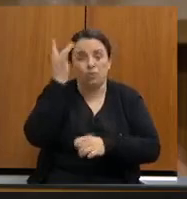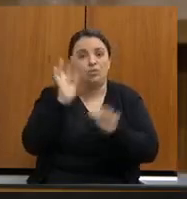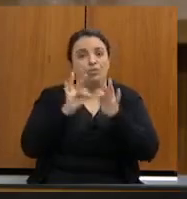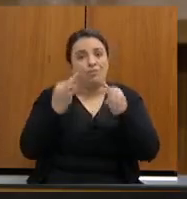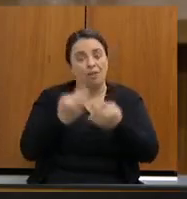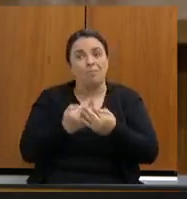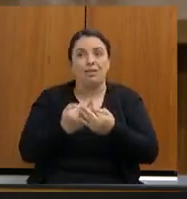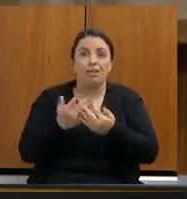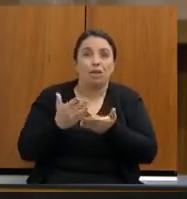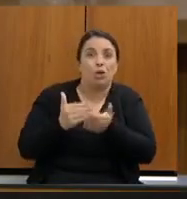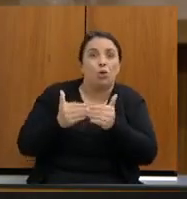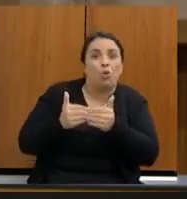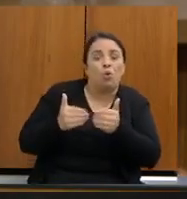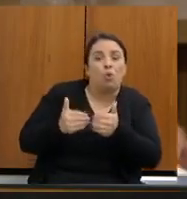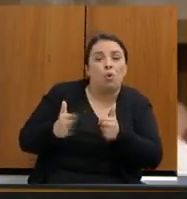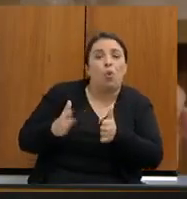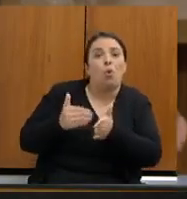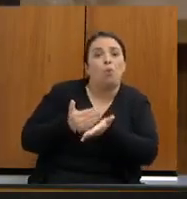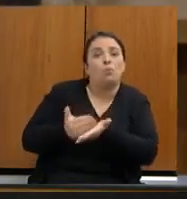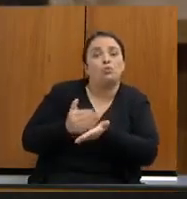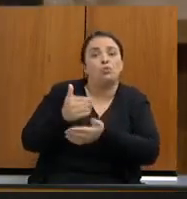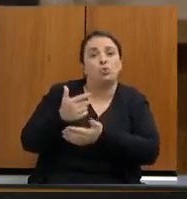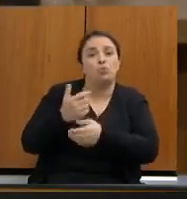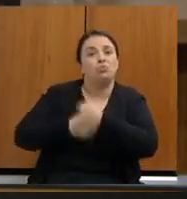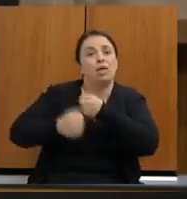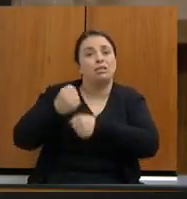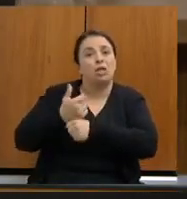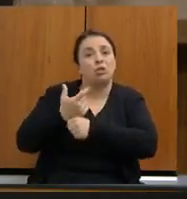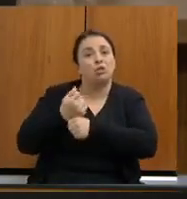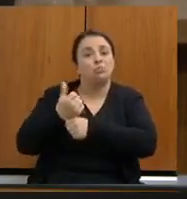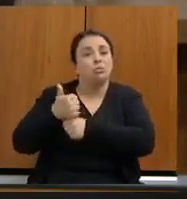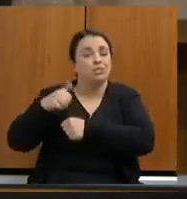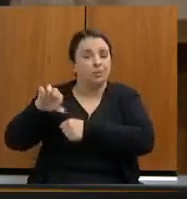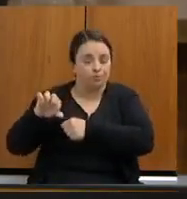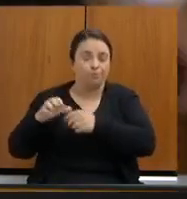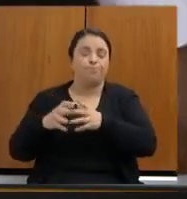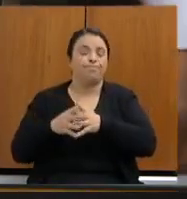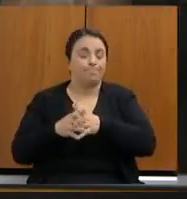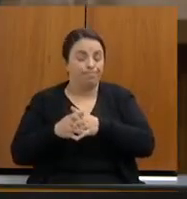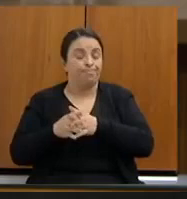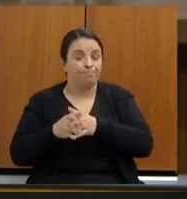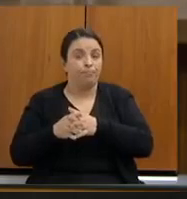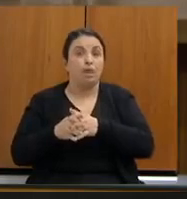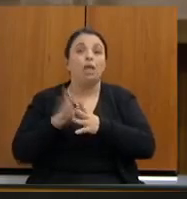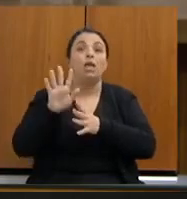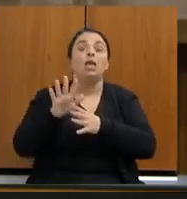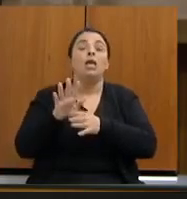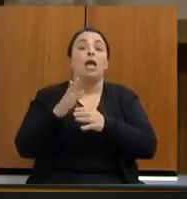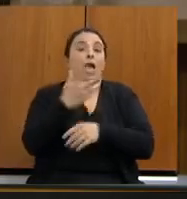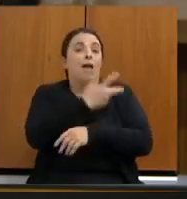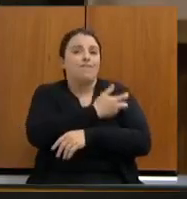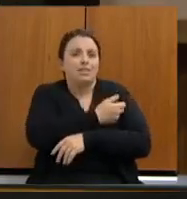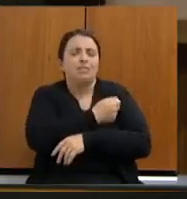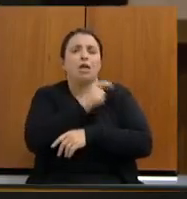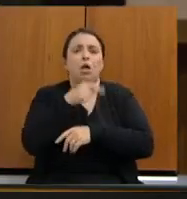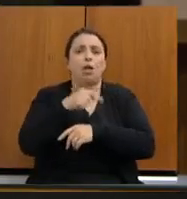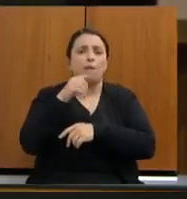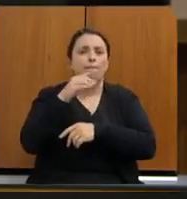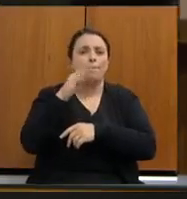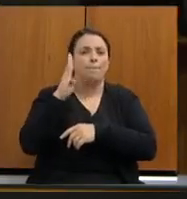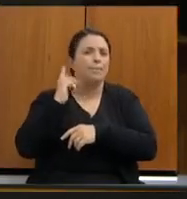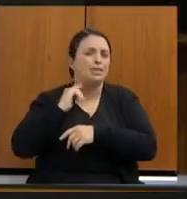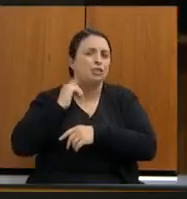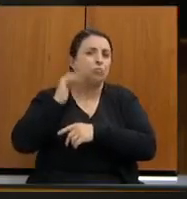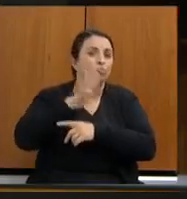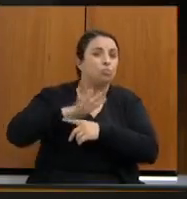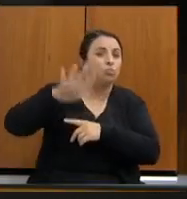pode passar o que se refere a vacinação em todo o território Mineiro dos nossos bombeiros o